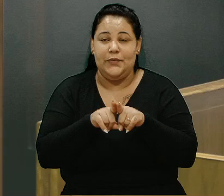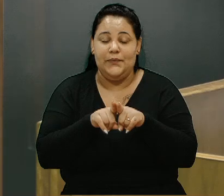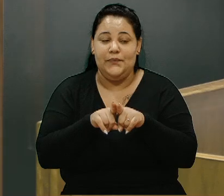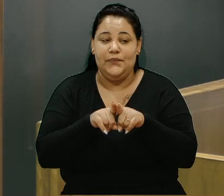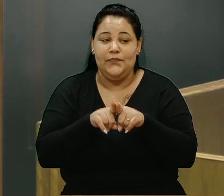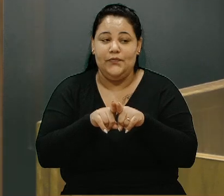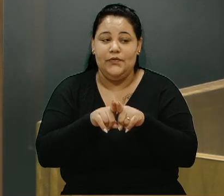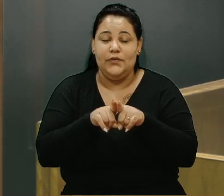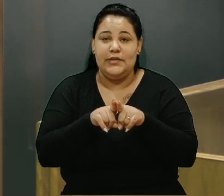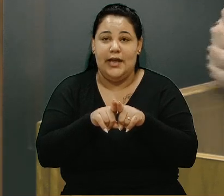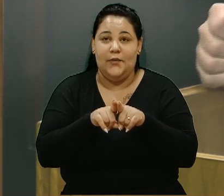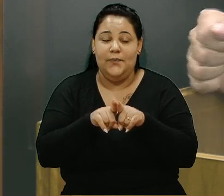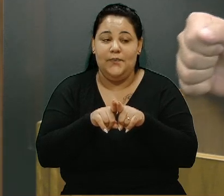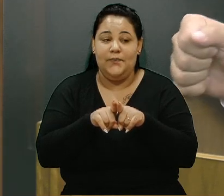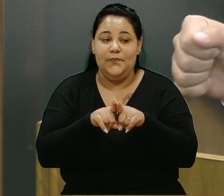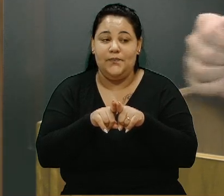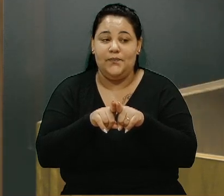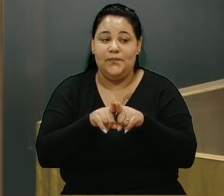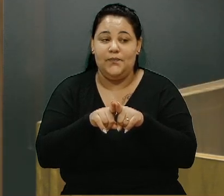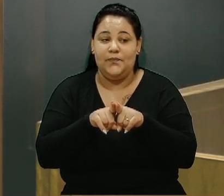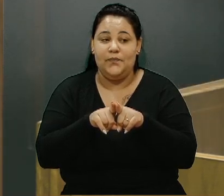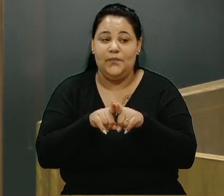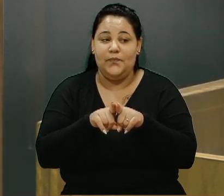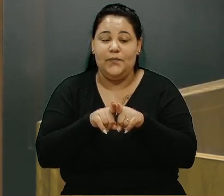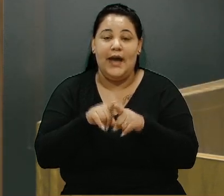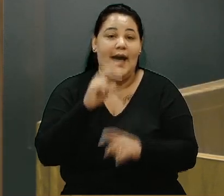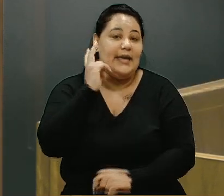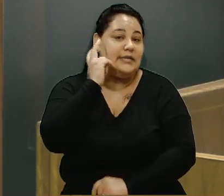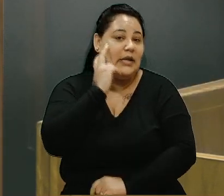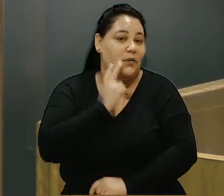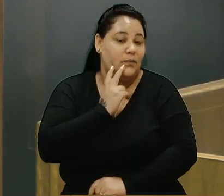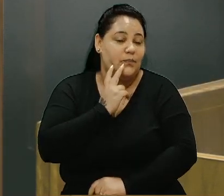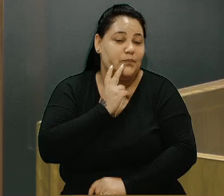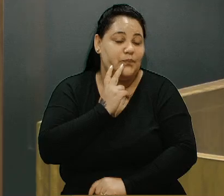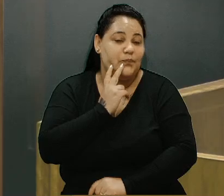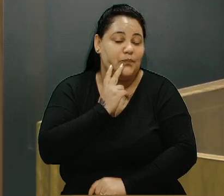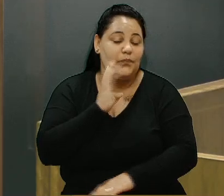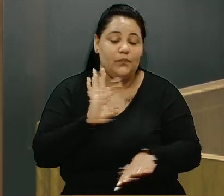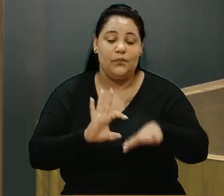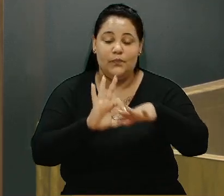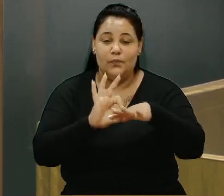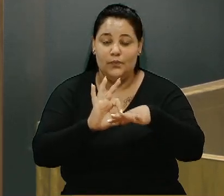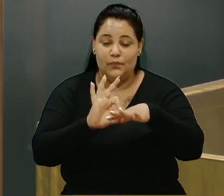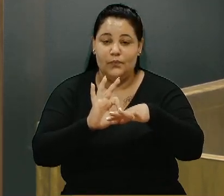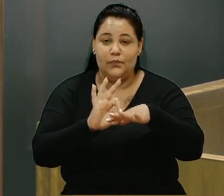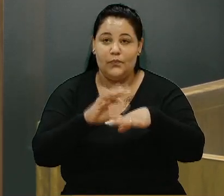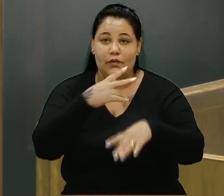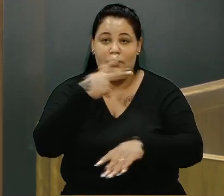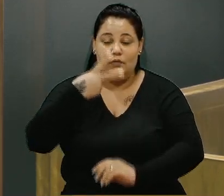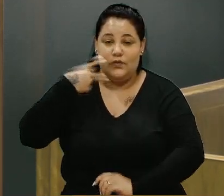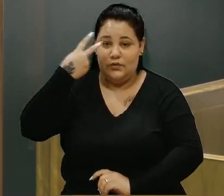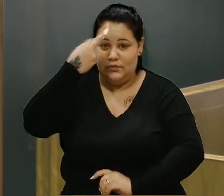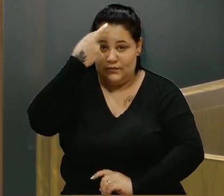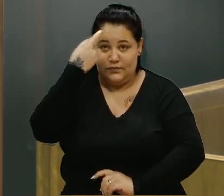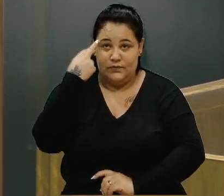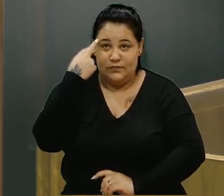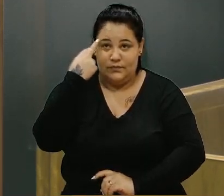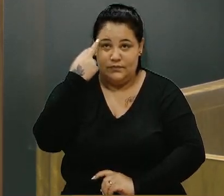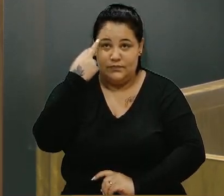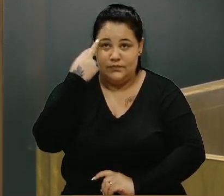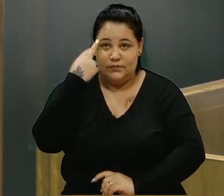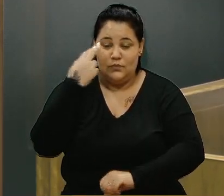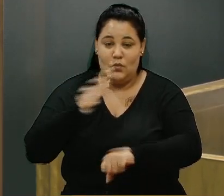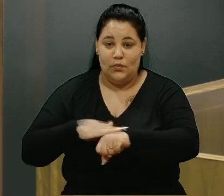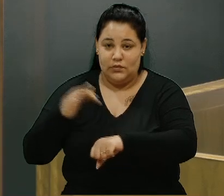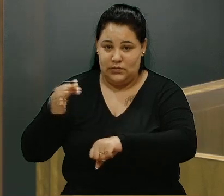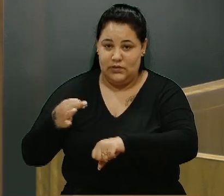que é vice-líder, o vereador Rafael Bueno, enquanto vários municípios muito pequenos, no momento oportuno, eu vou